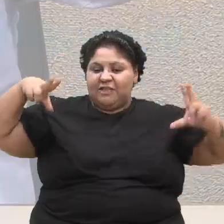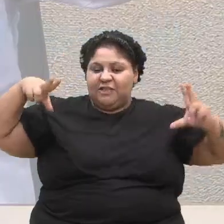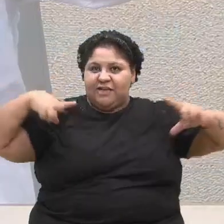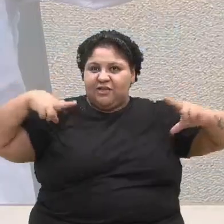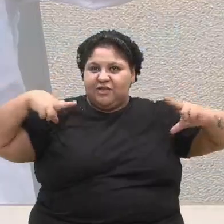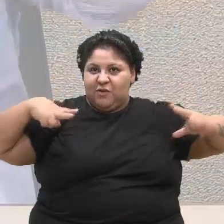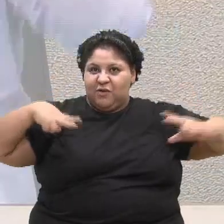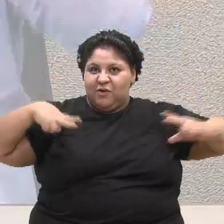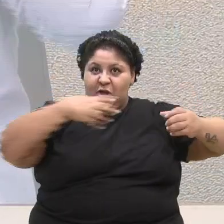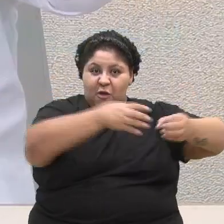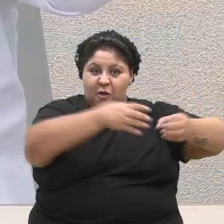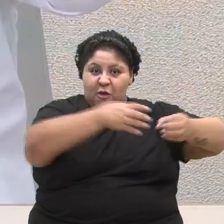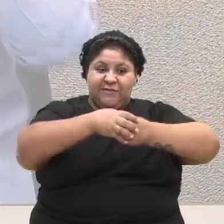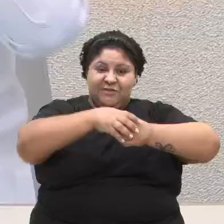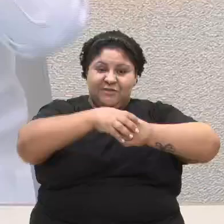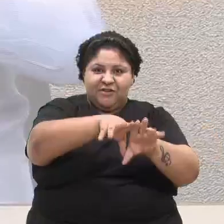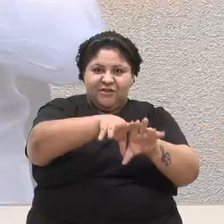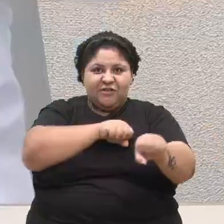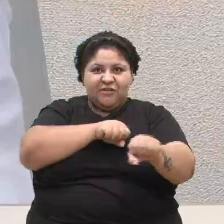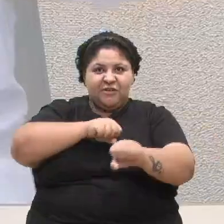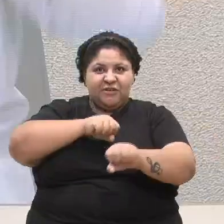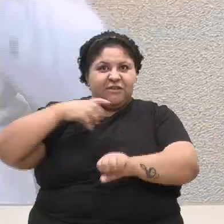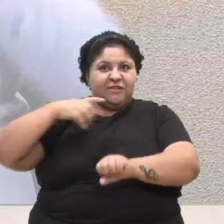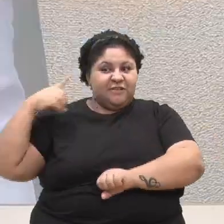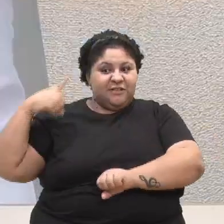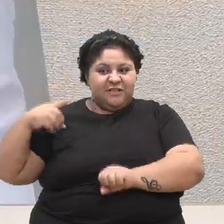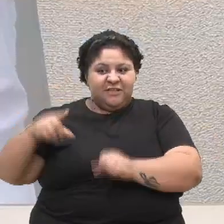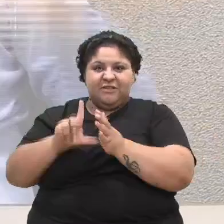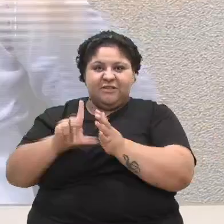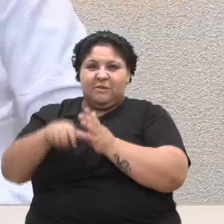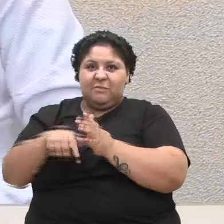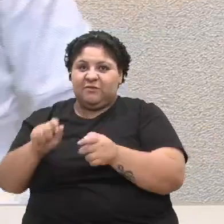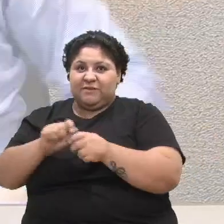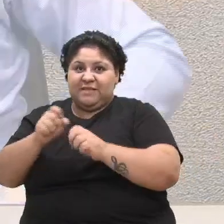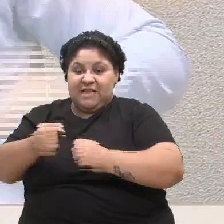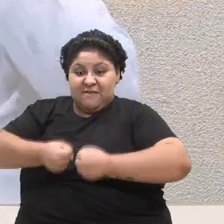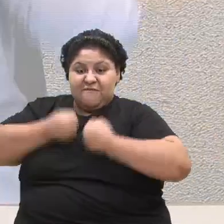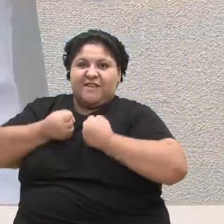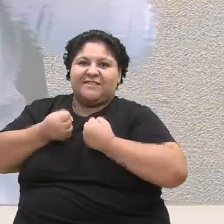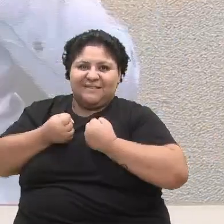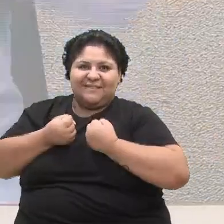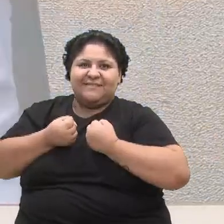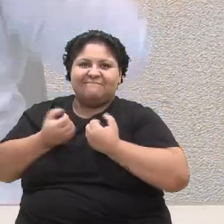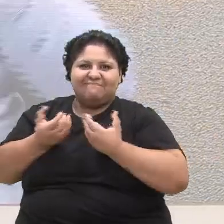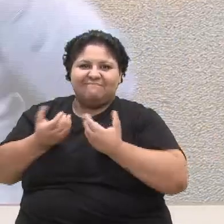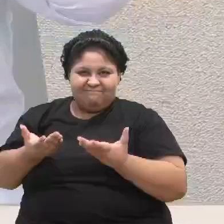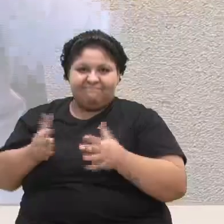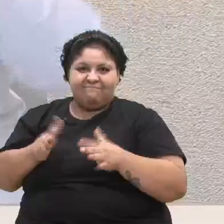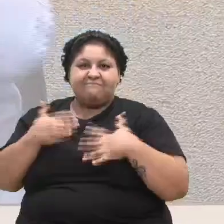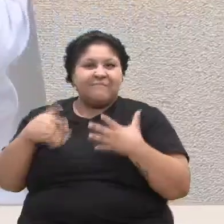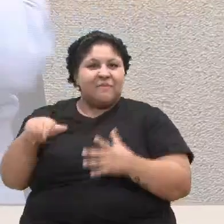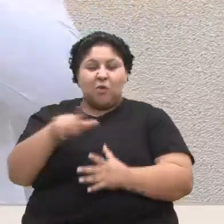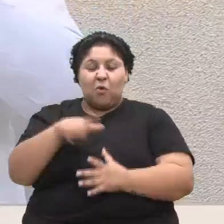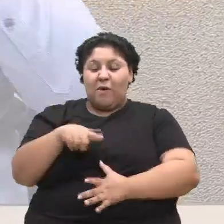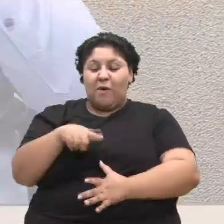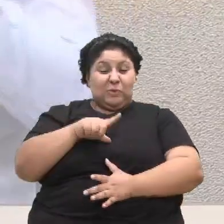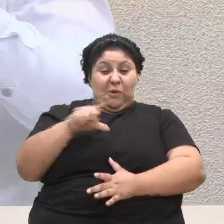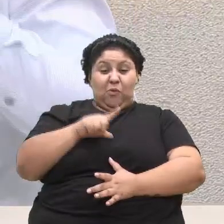seus colegas se formarem em direito, para depois fazer a defesa deles mesmos. Então, enquanto não